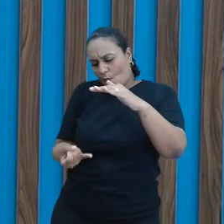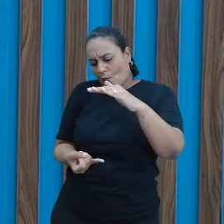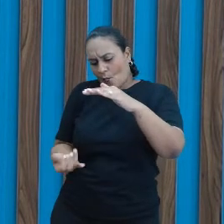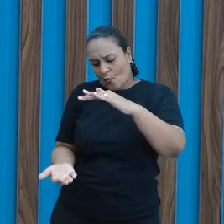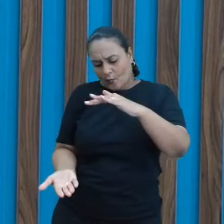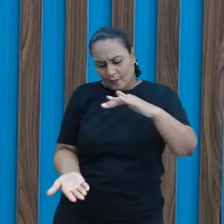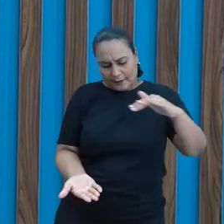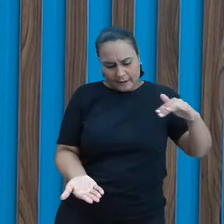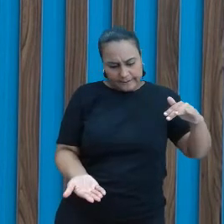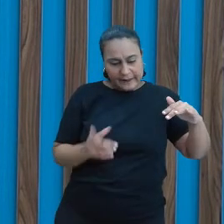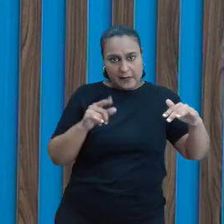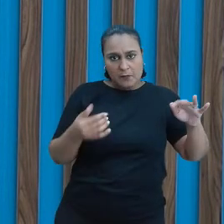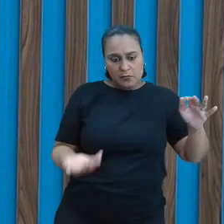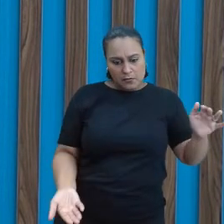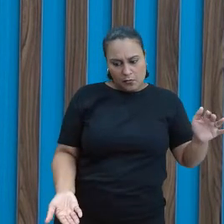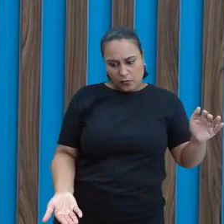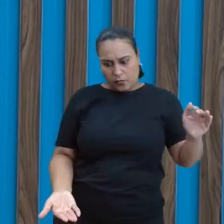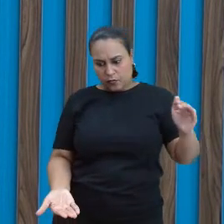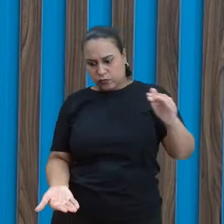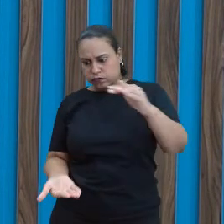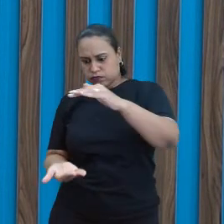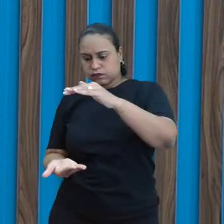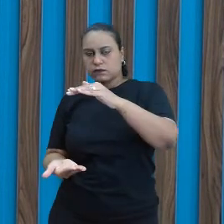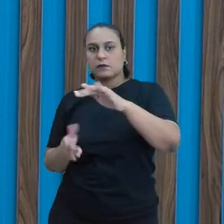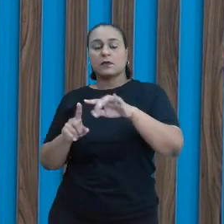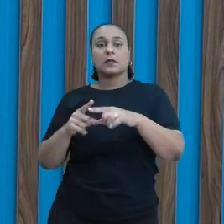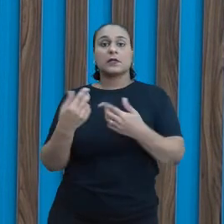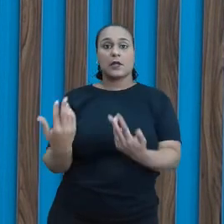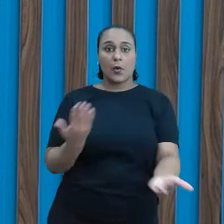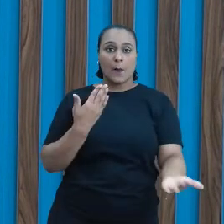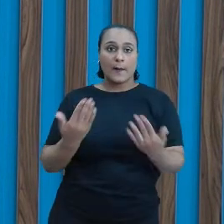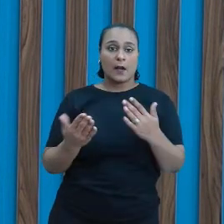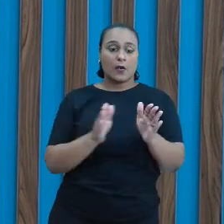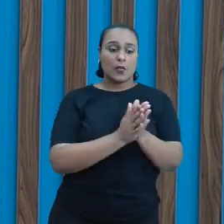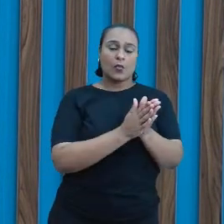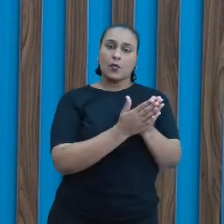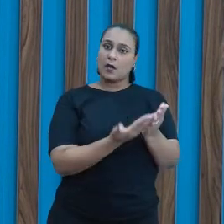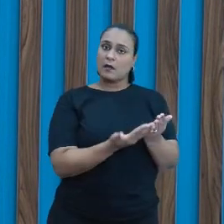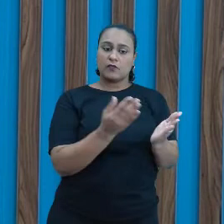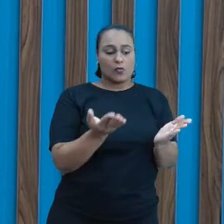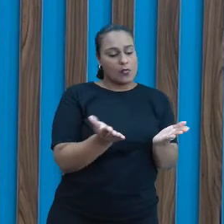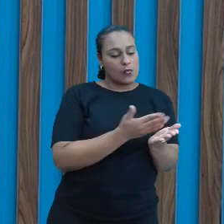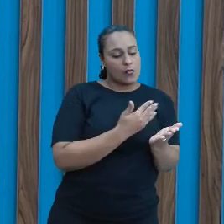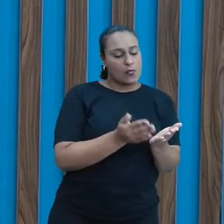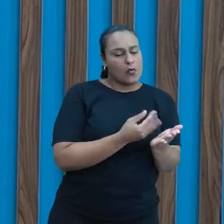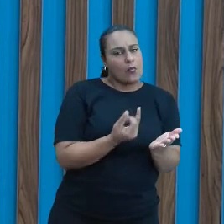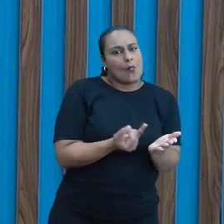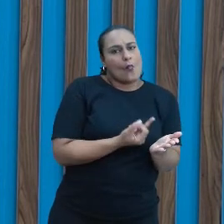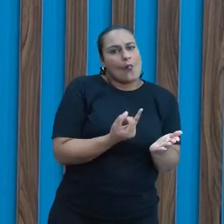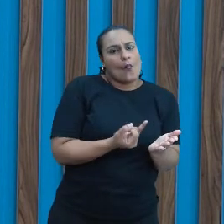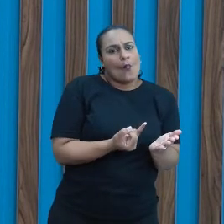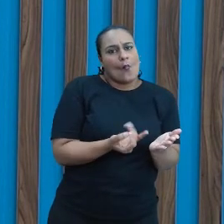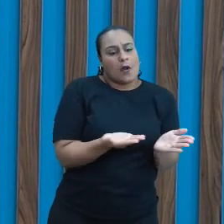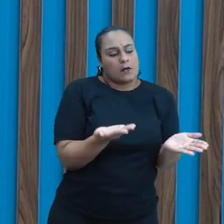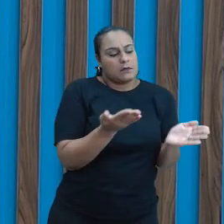tinha noção de área e a gente não sabia muito bem, até determinada situação, como fazer o cálculo desse volume. Daí se percebeu que a